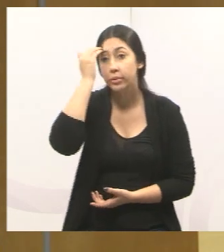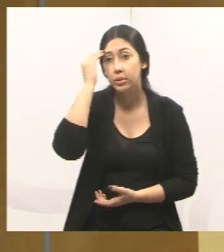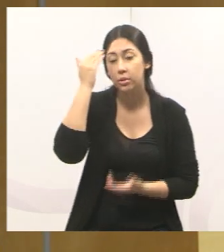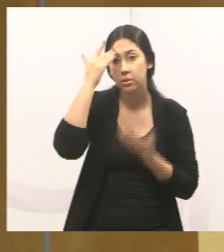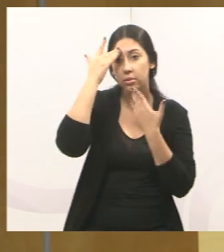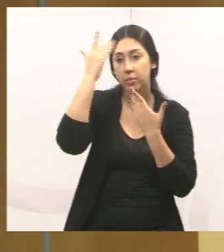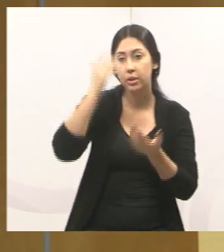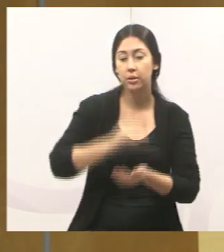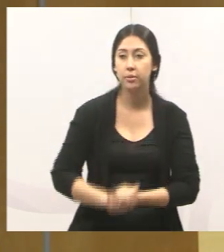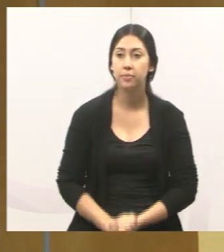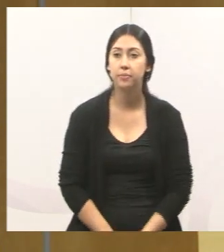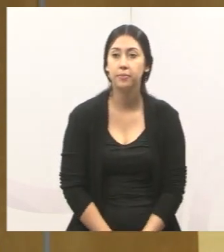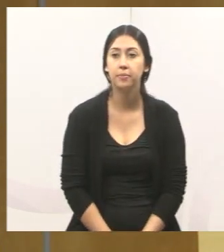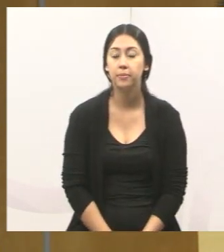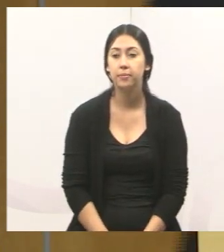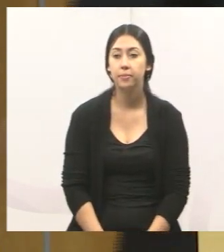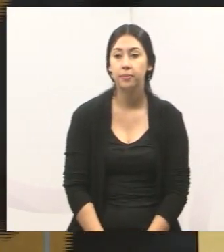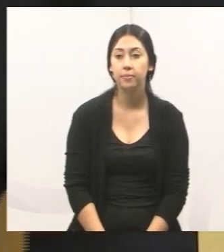obrigado.